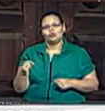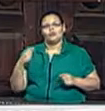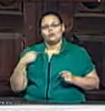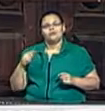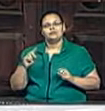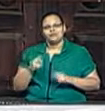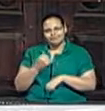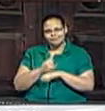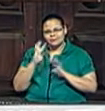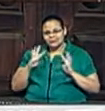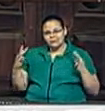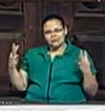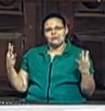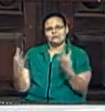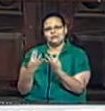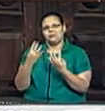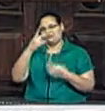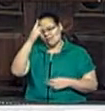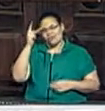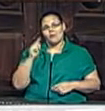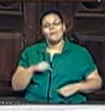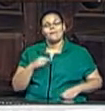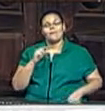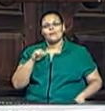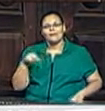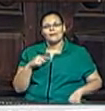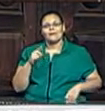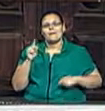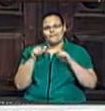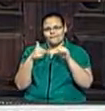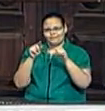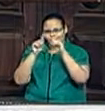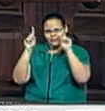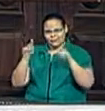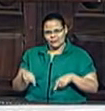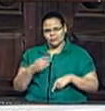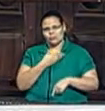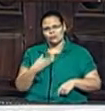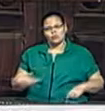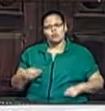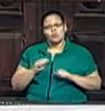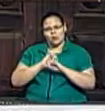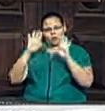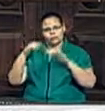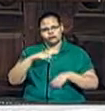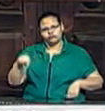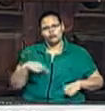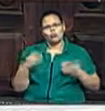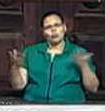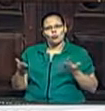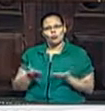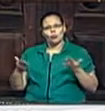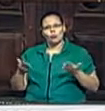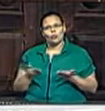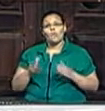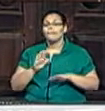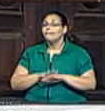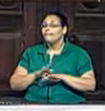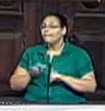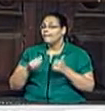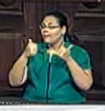e sitiados, os servidores públicos colocaram a sua posição com muita clareza para nós hoje. Não é